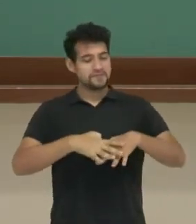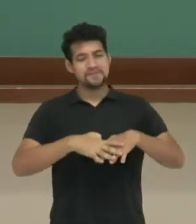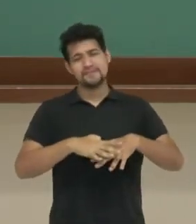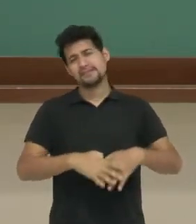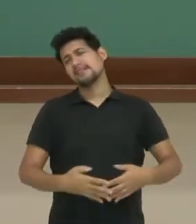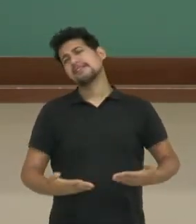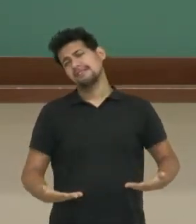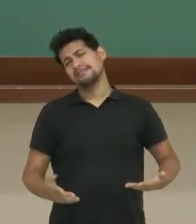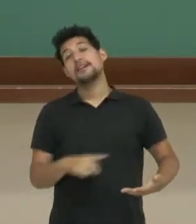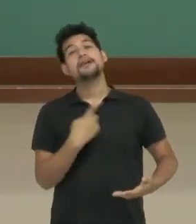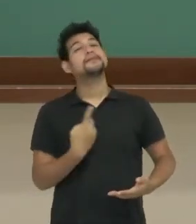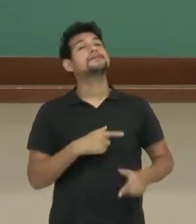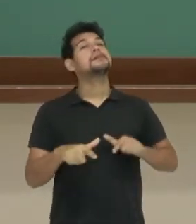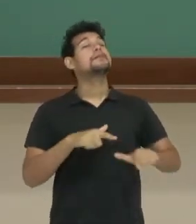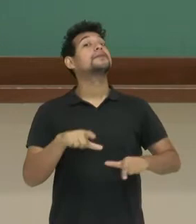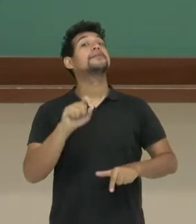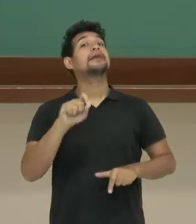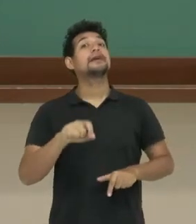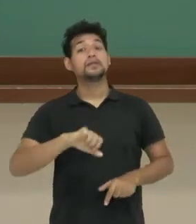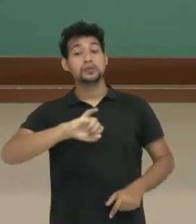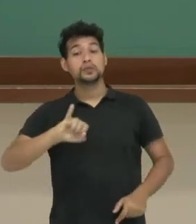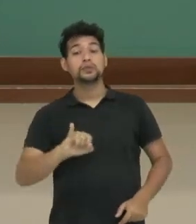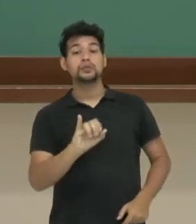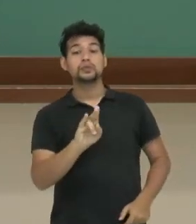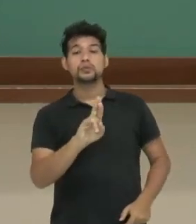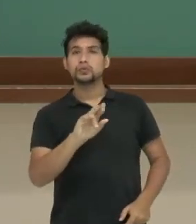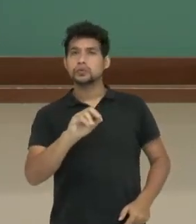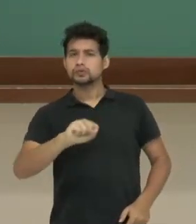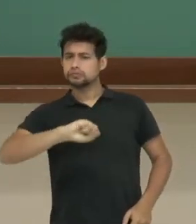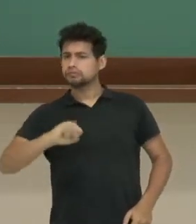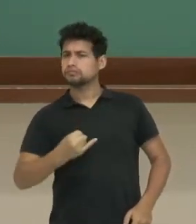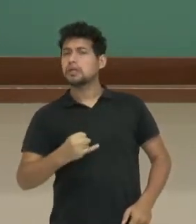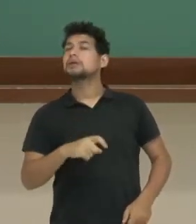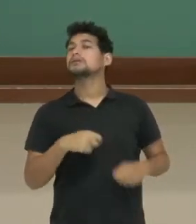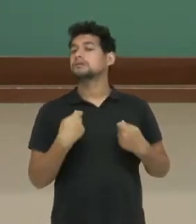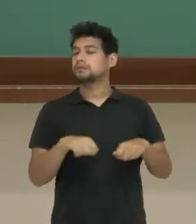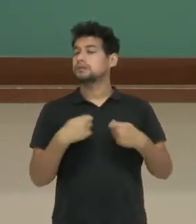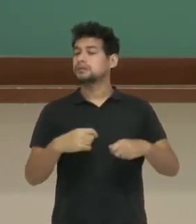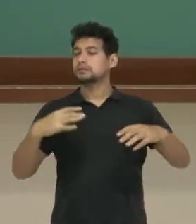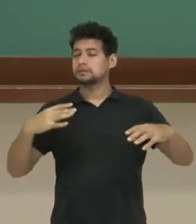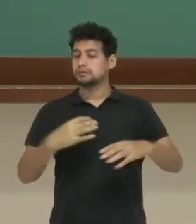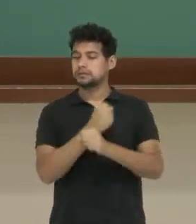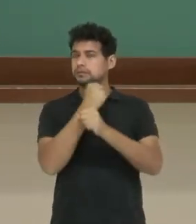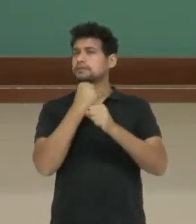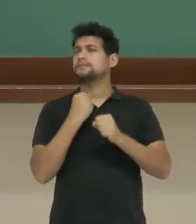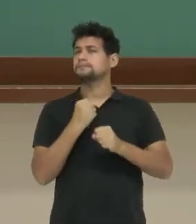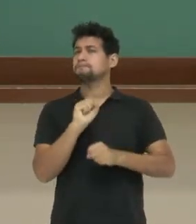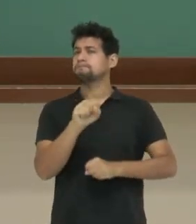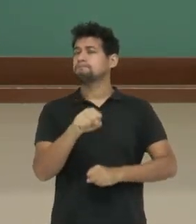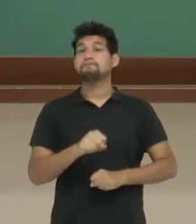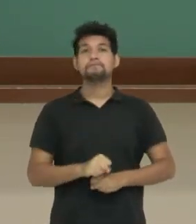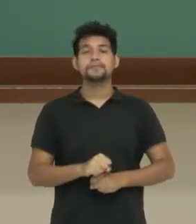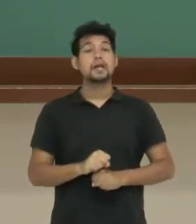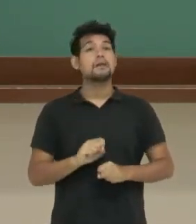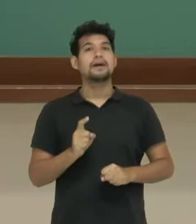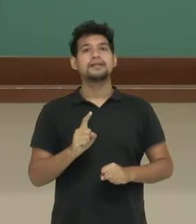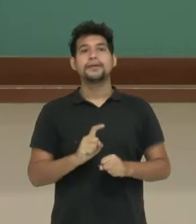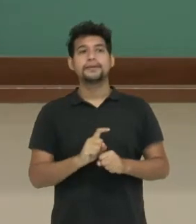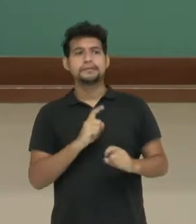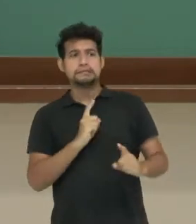estamos trabalhando juros compostos. Sim, precisamos saber calcular juros, ok? Para não sermos